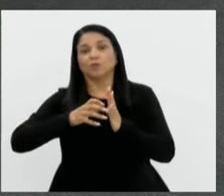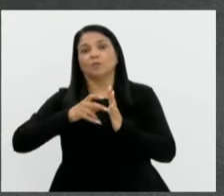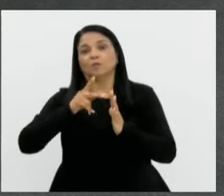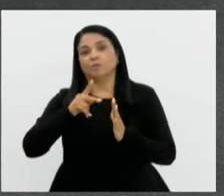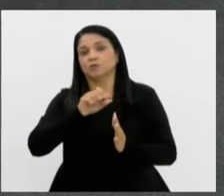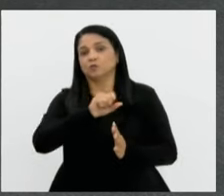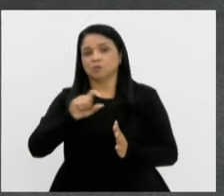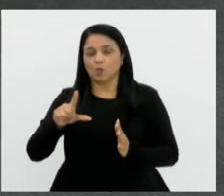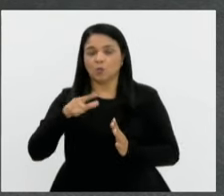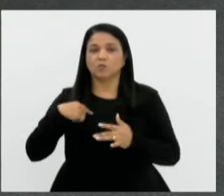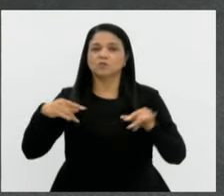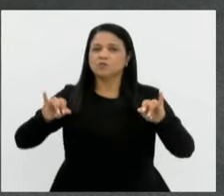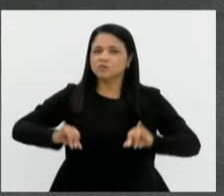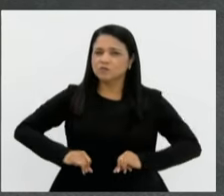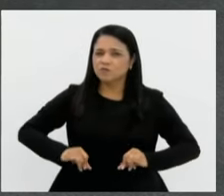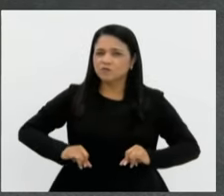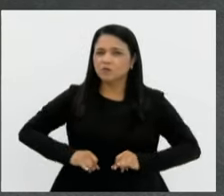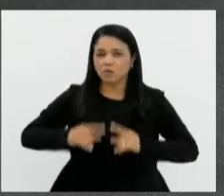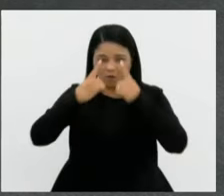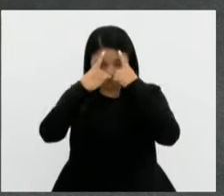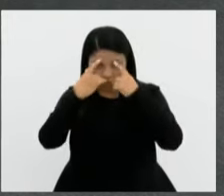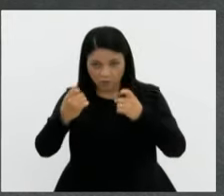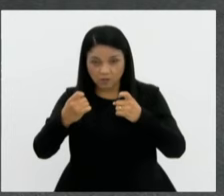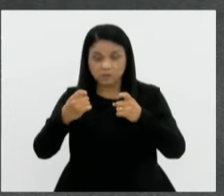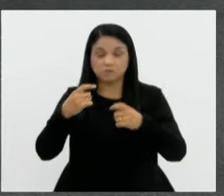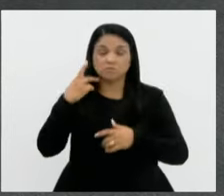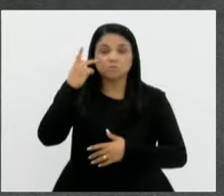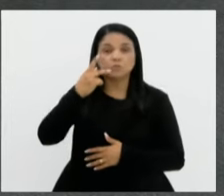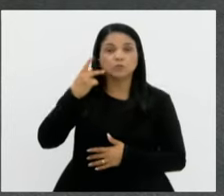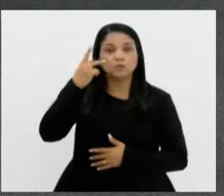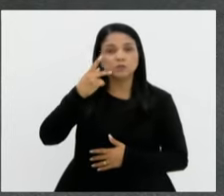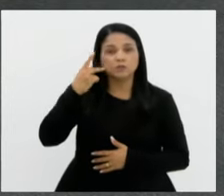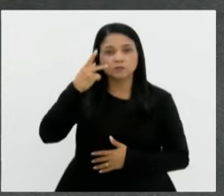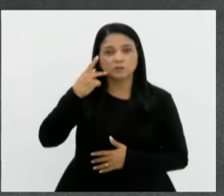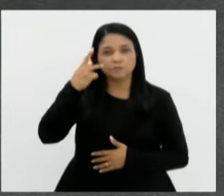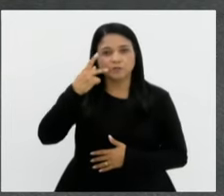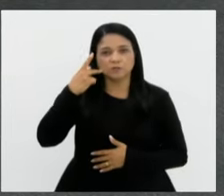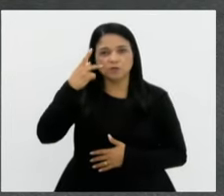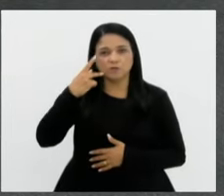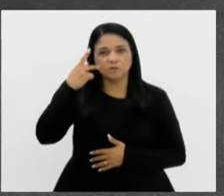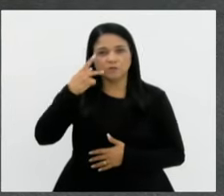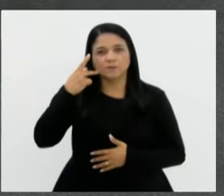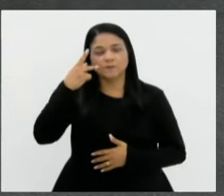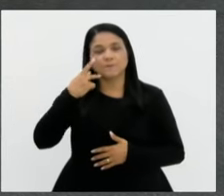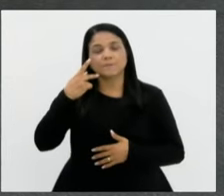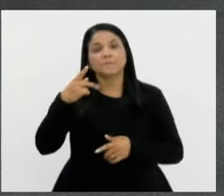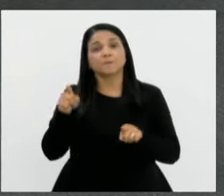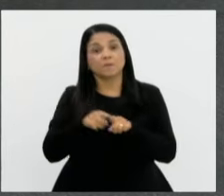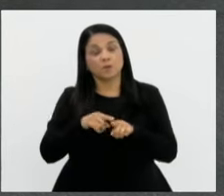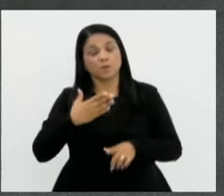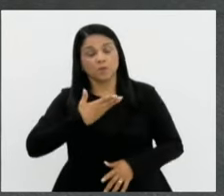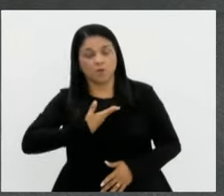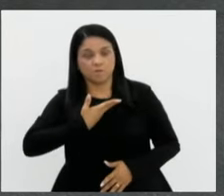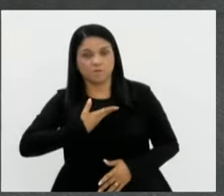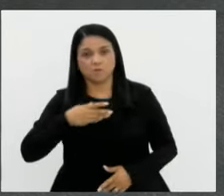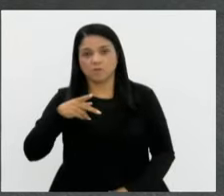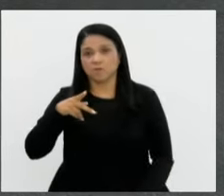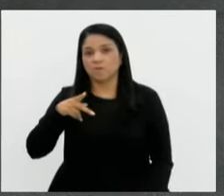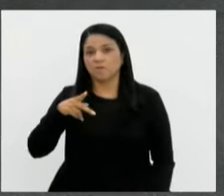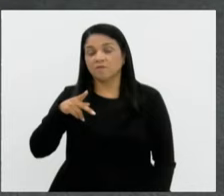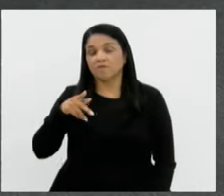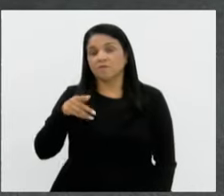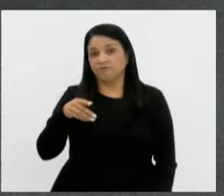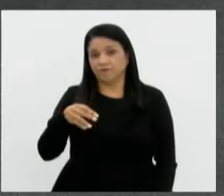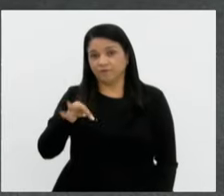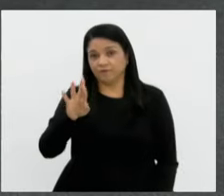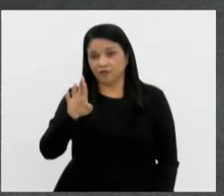violência política no estado do Rio de Janeiro. O que o meu companheiro Marcelo Freixo sofreu quando enfrentou as milícias não pode